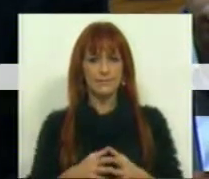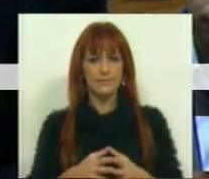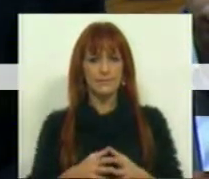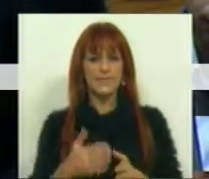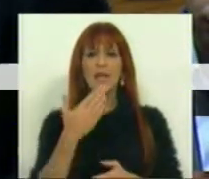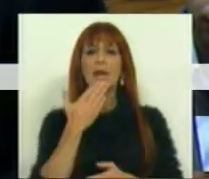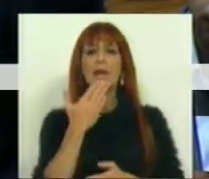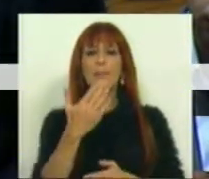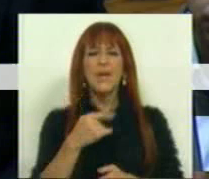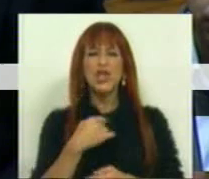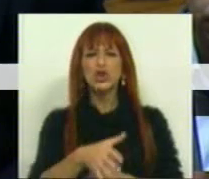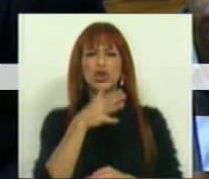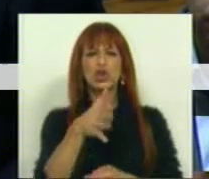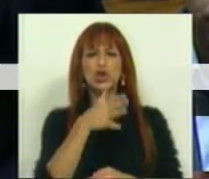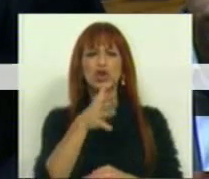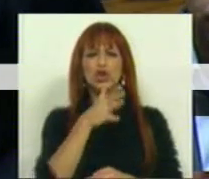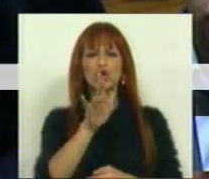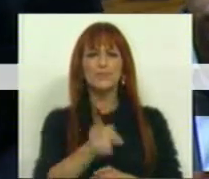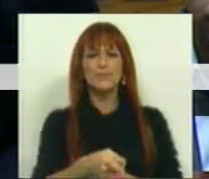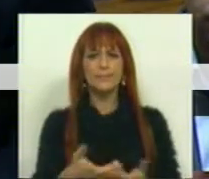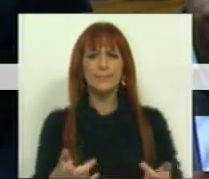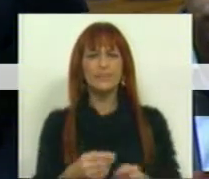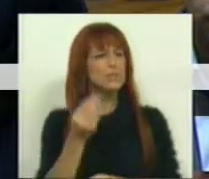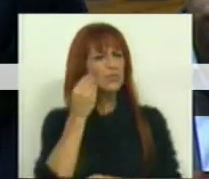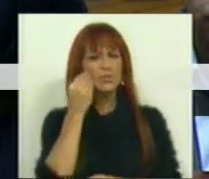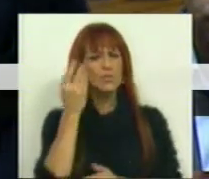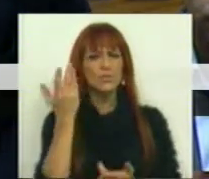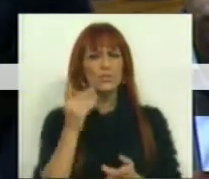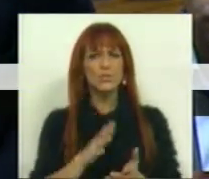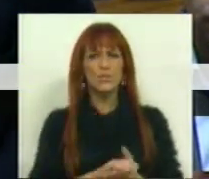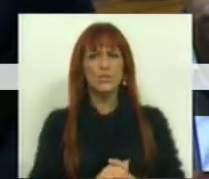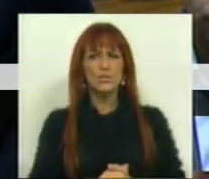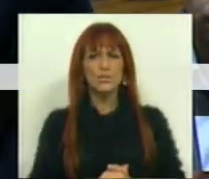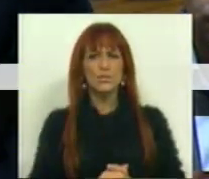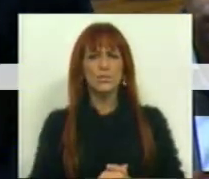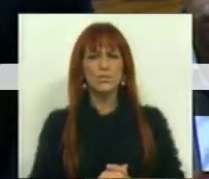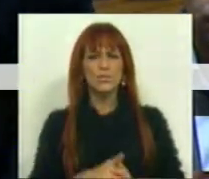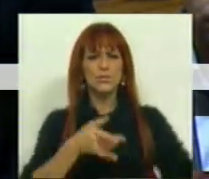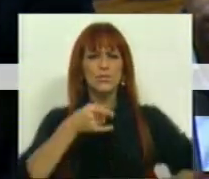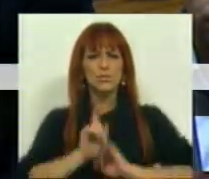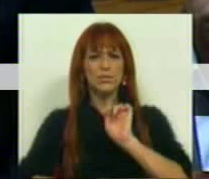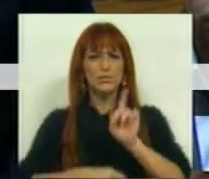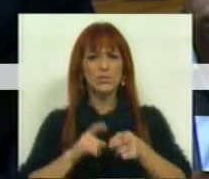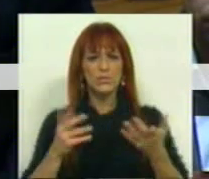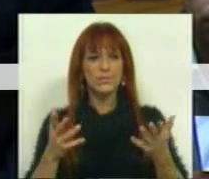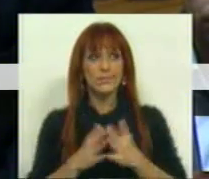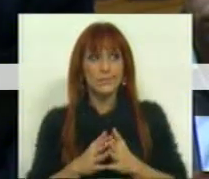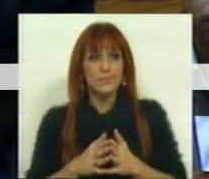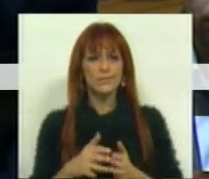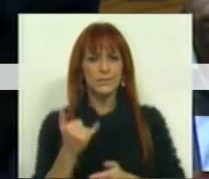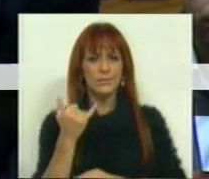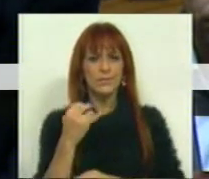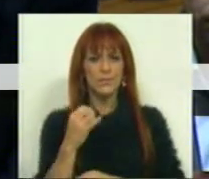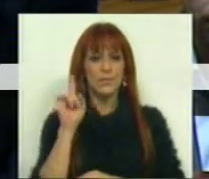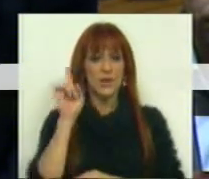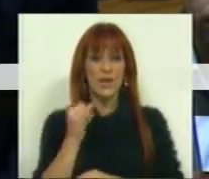por lhe pedir que explicasse como é que aquilo que em 28